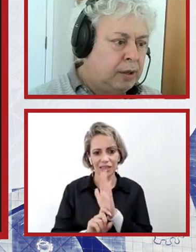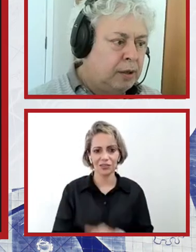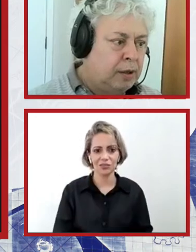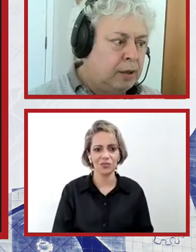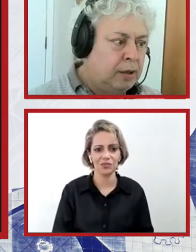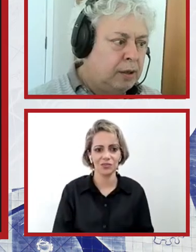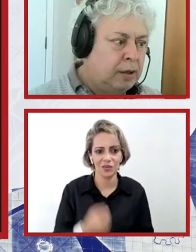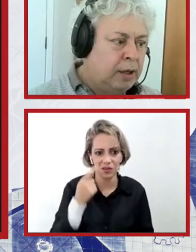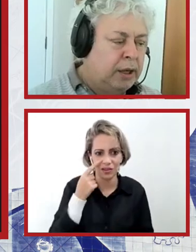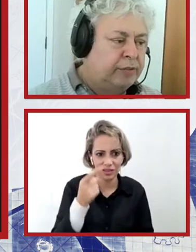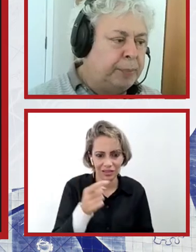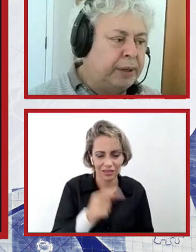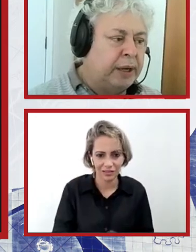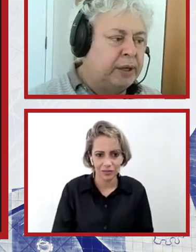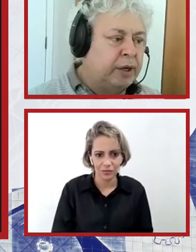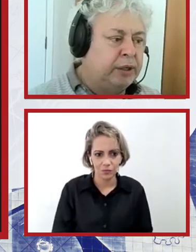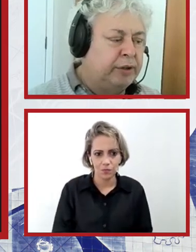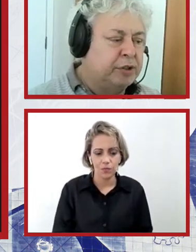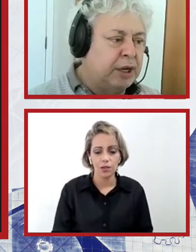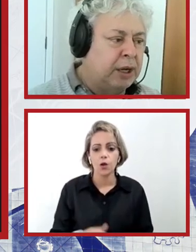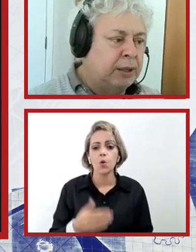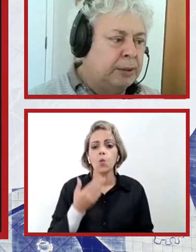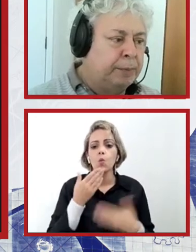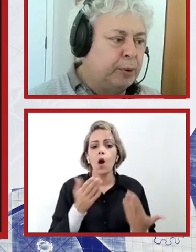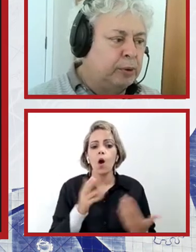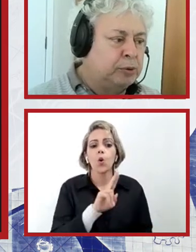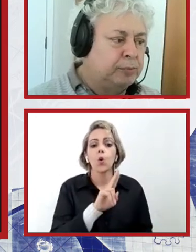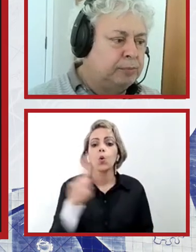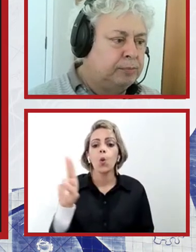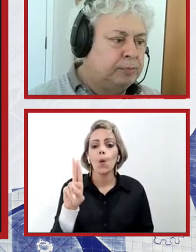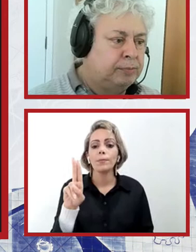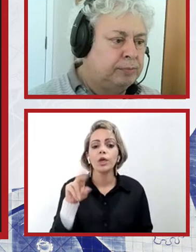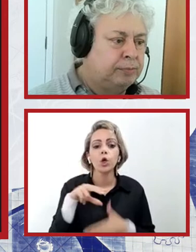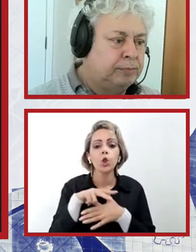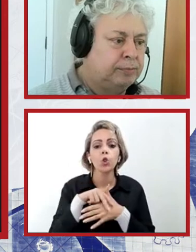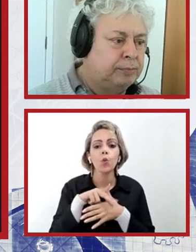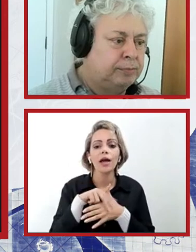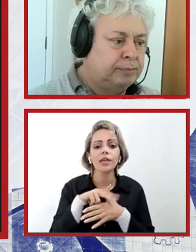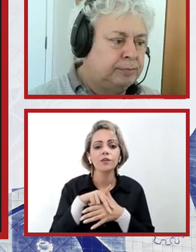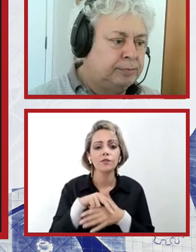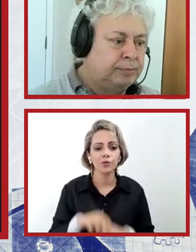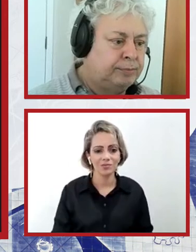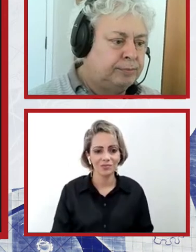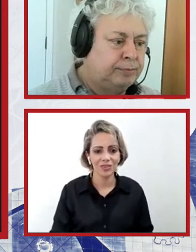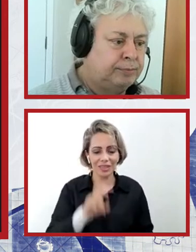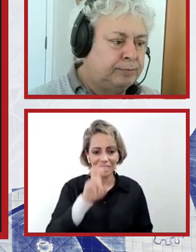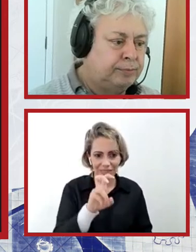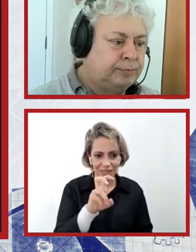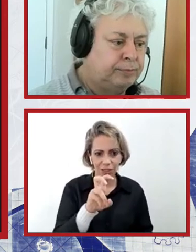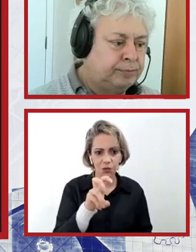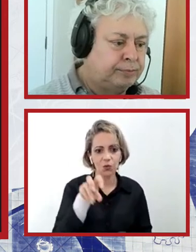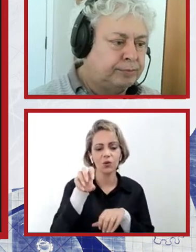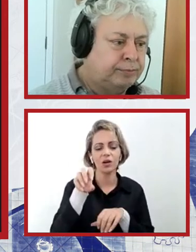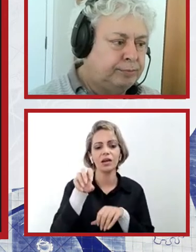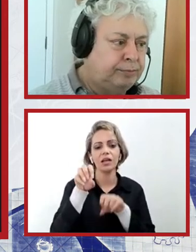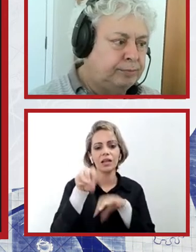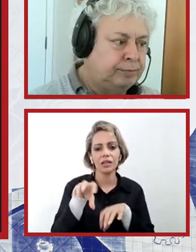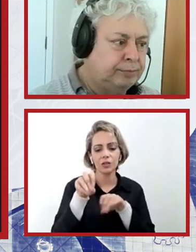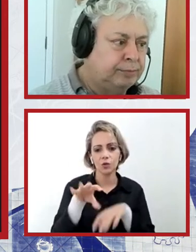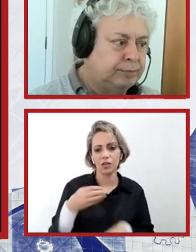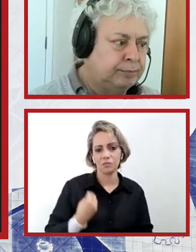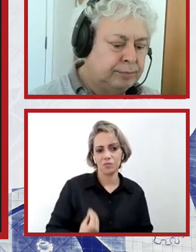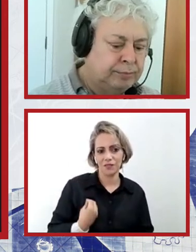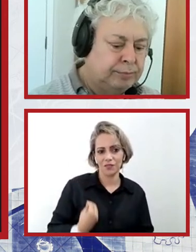Edvox. Qual o nome do arquivo? Vou pegar aqui o arquivo já pronto. 5 lições para a vida. TXT.